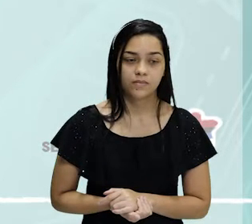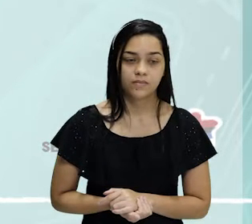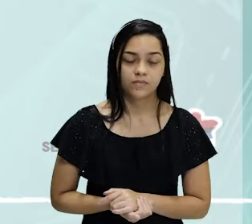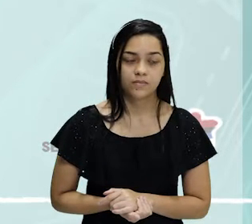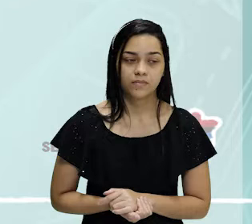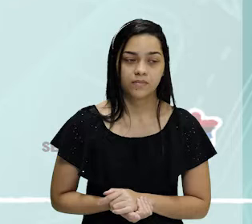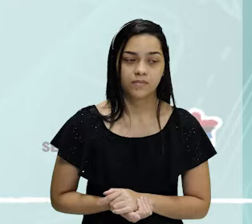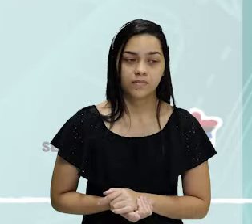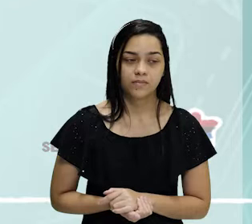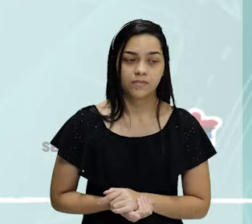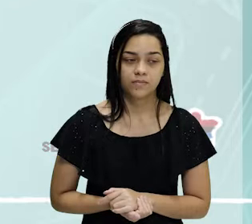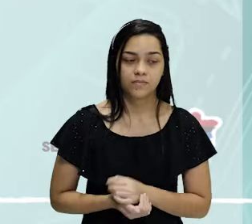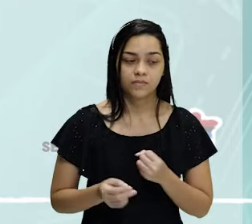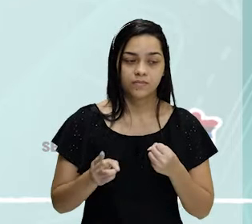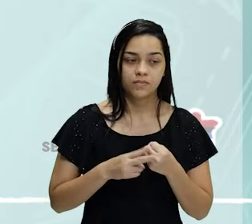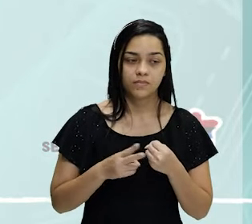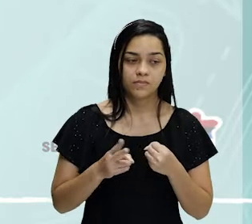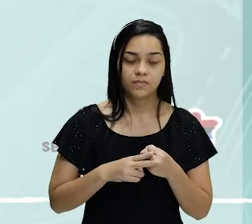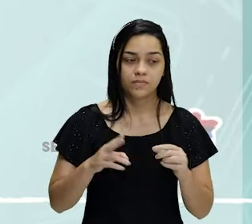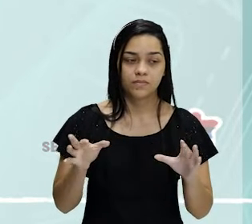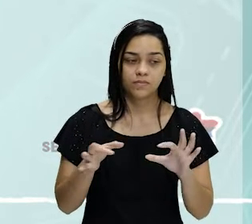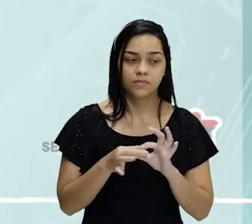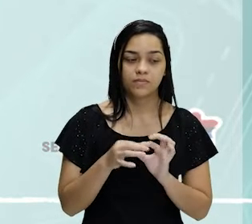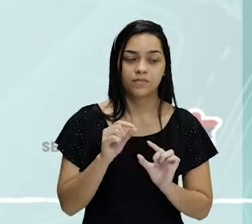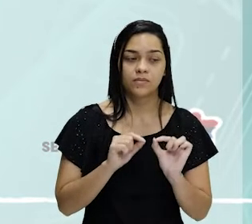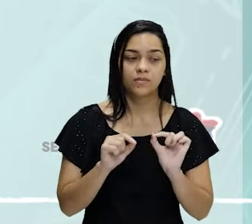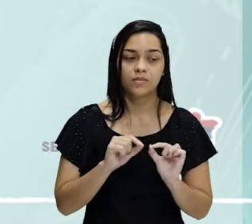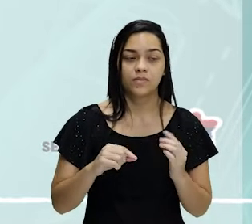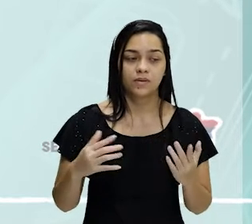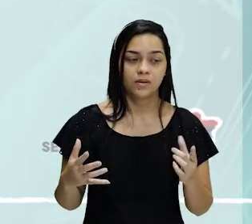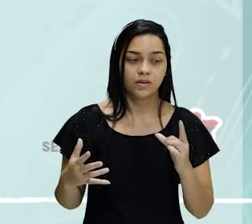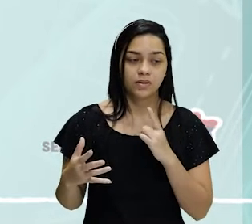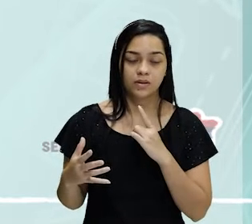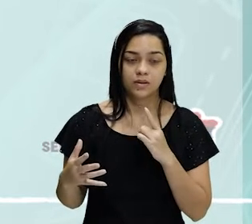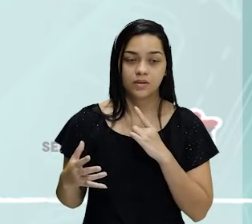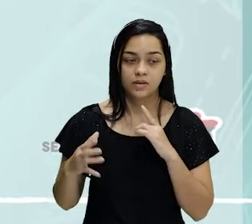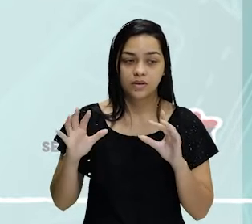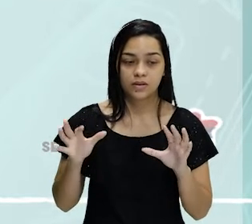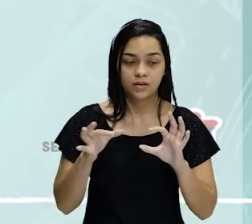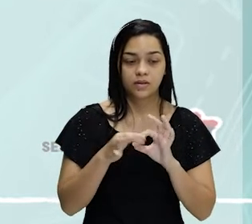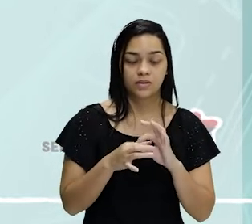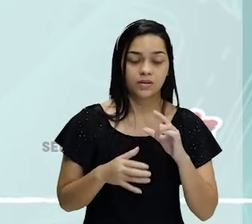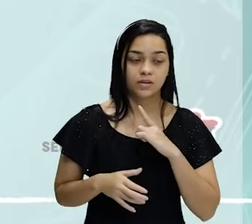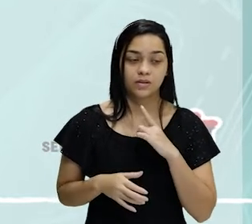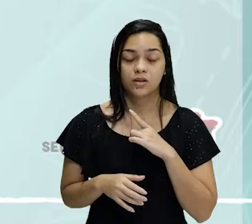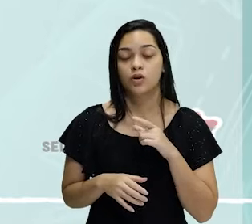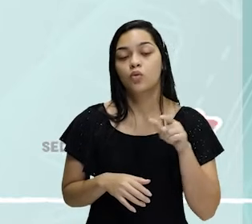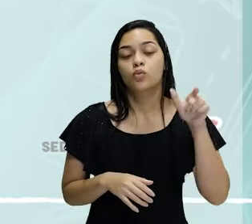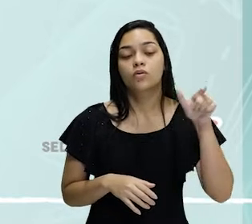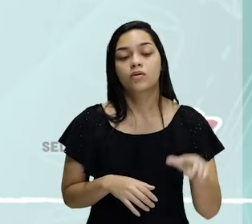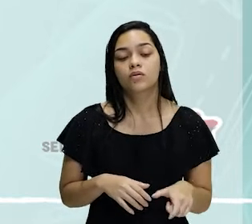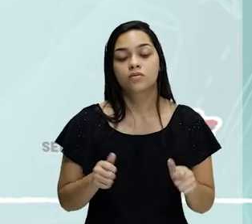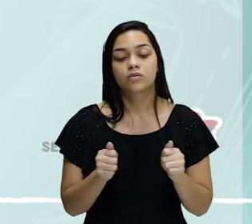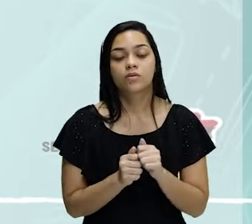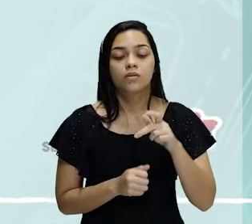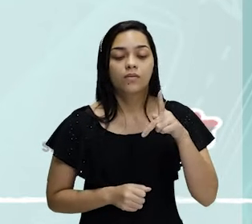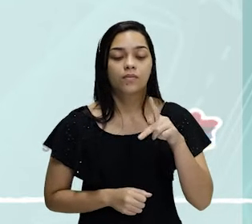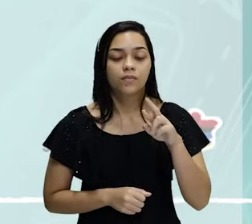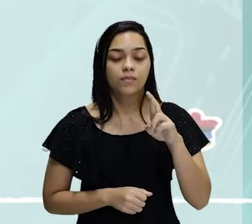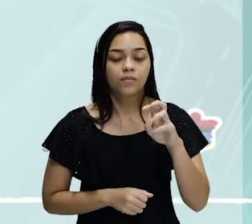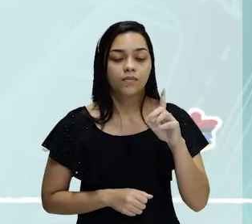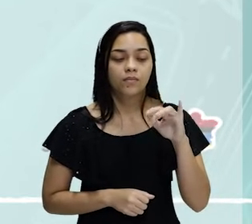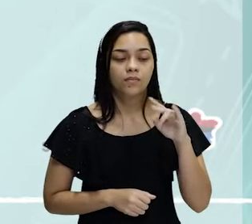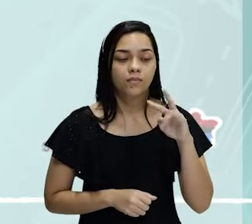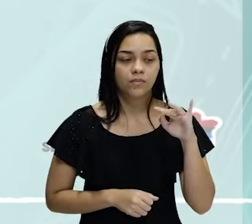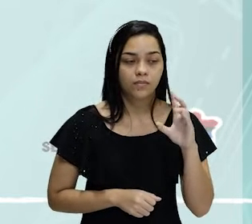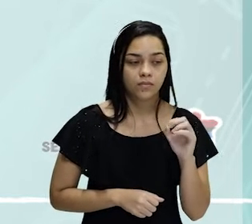E o verbo de ligação liga o quê? Liga um sujeito a um predicativo. Então, possível